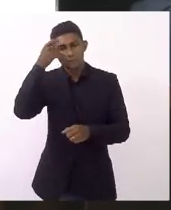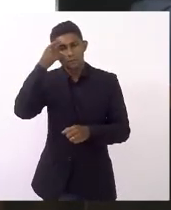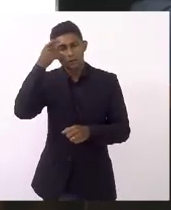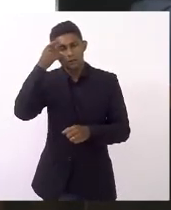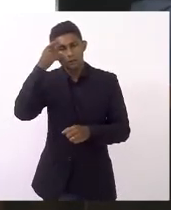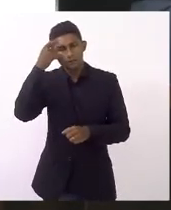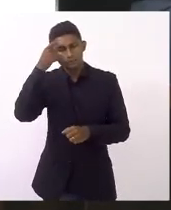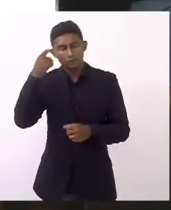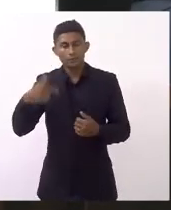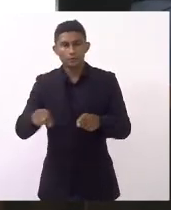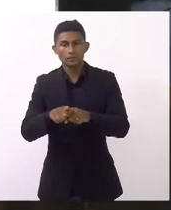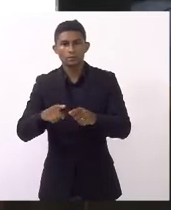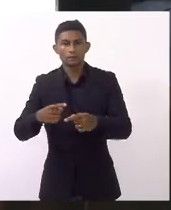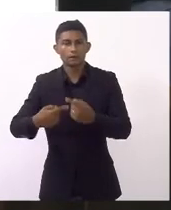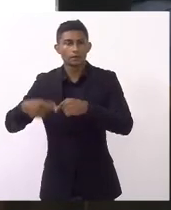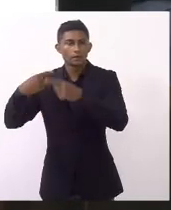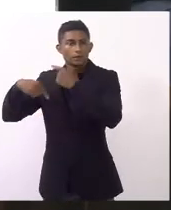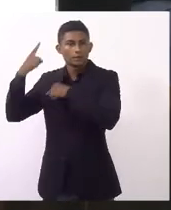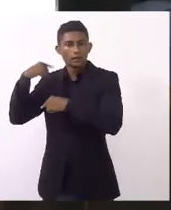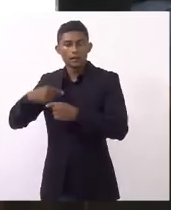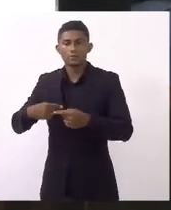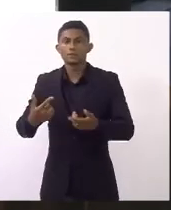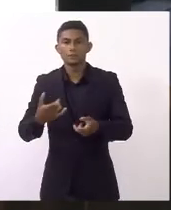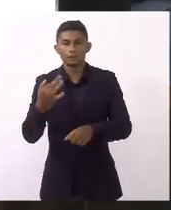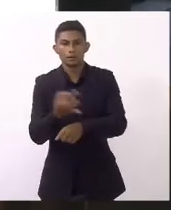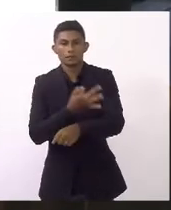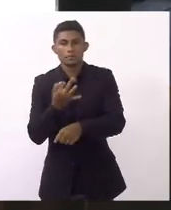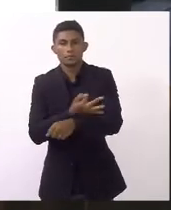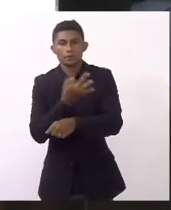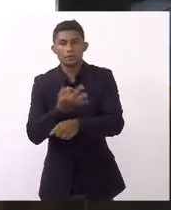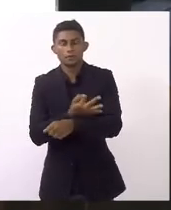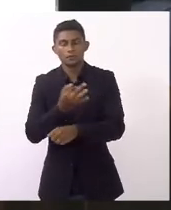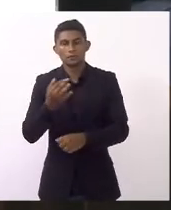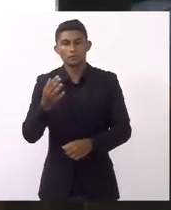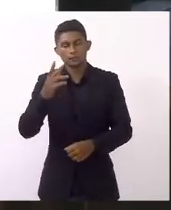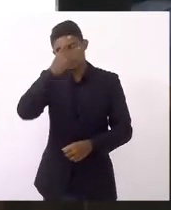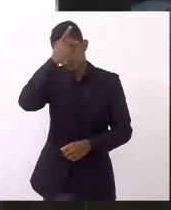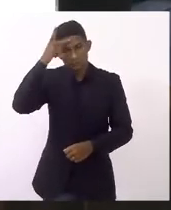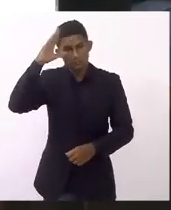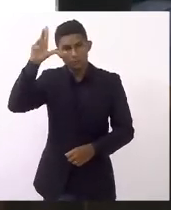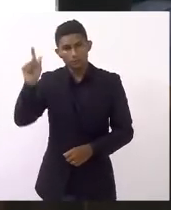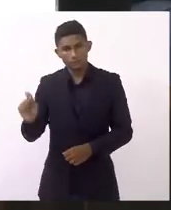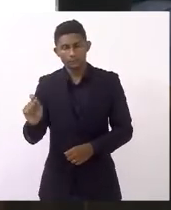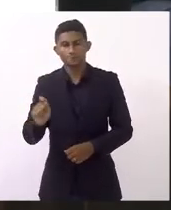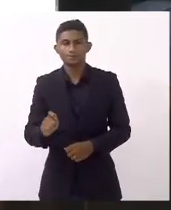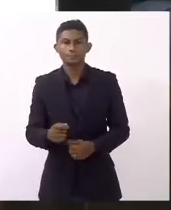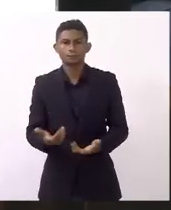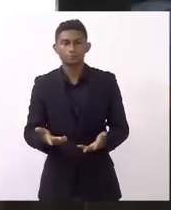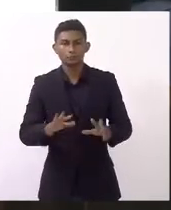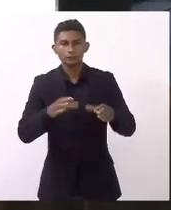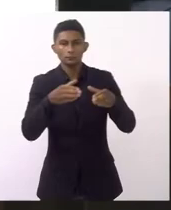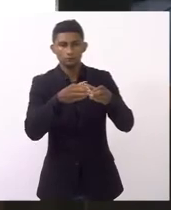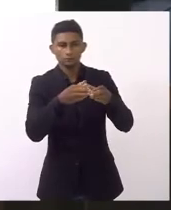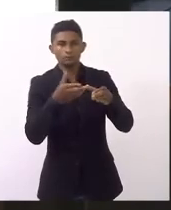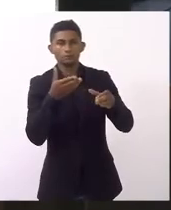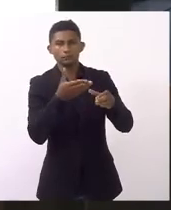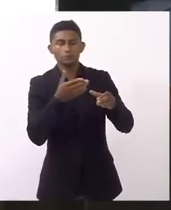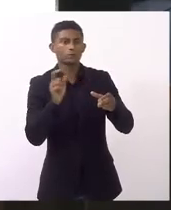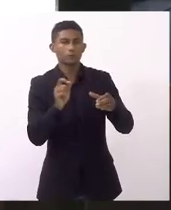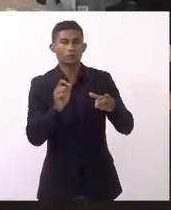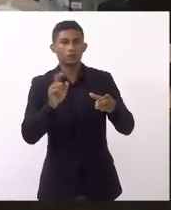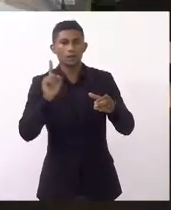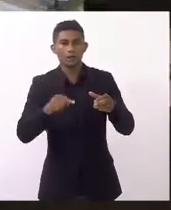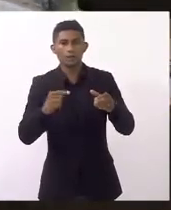ancestralidade e resistências dos afrodescendente filhos de gandhy é uma finalização